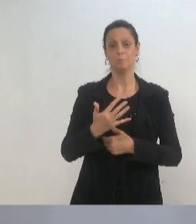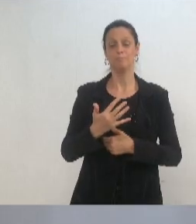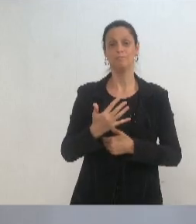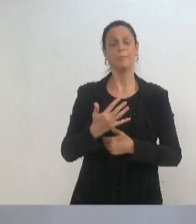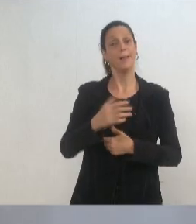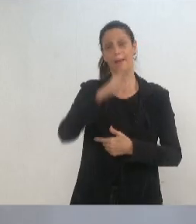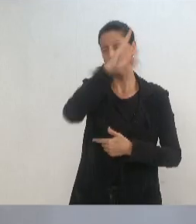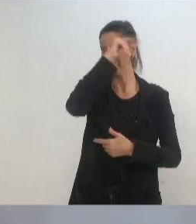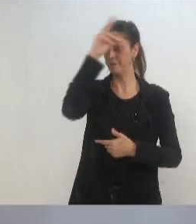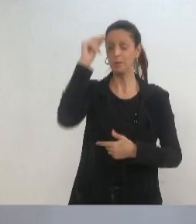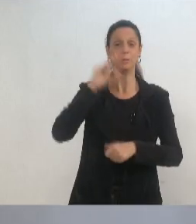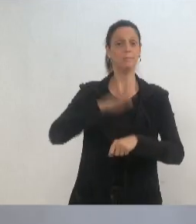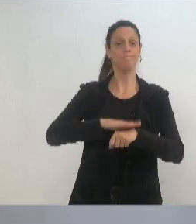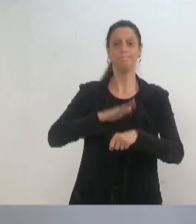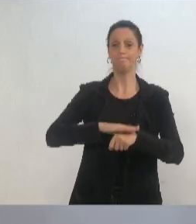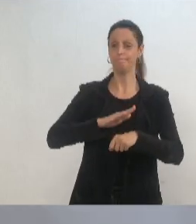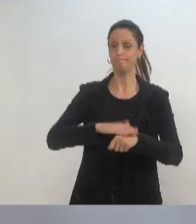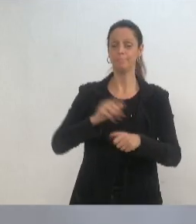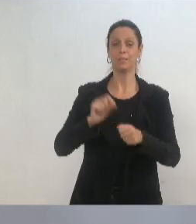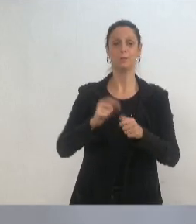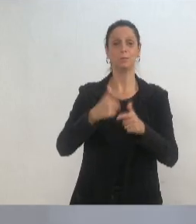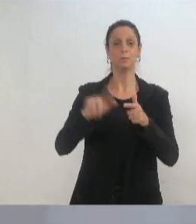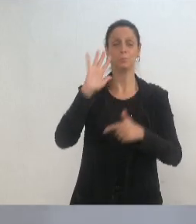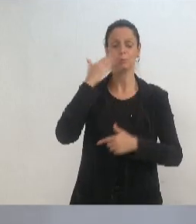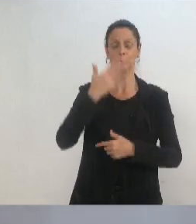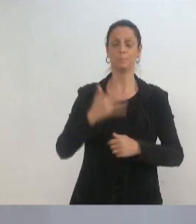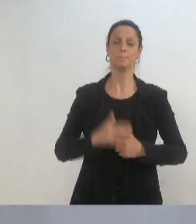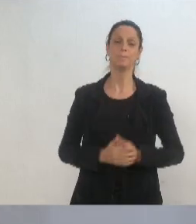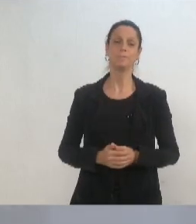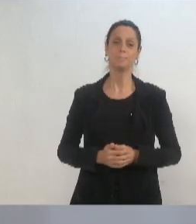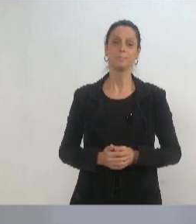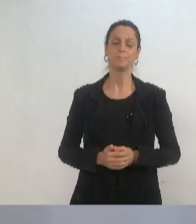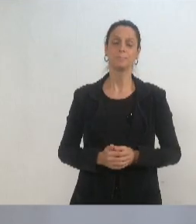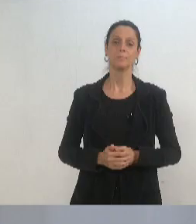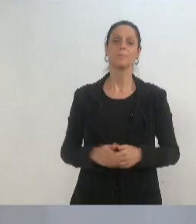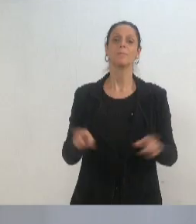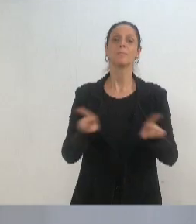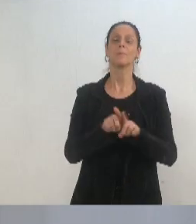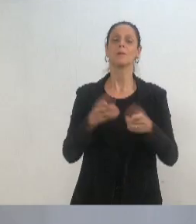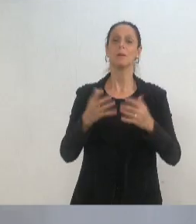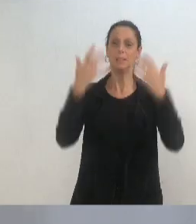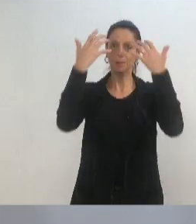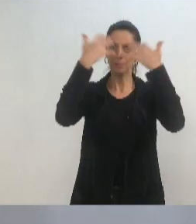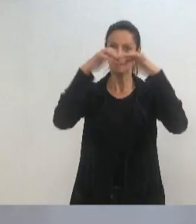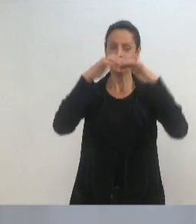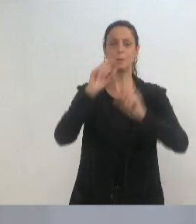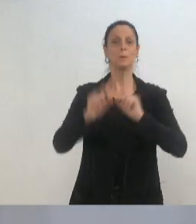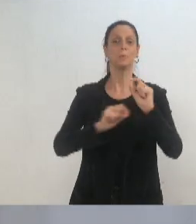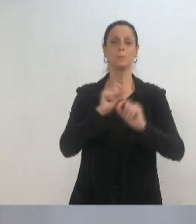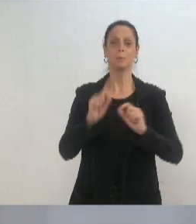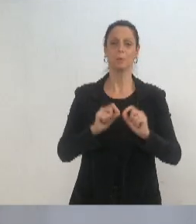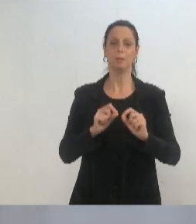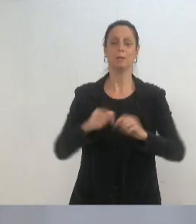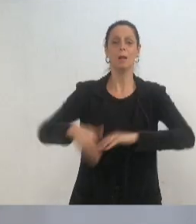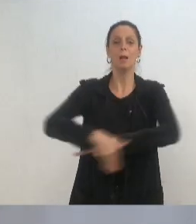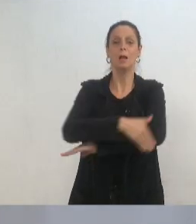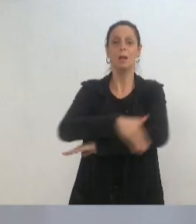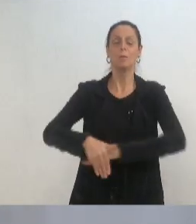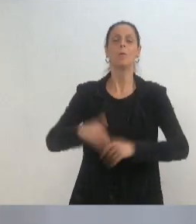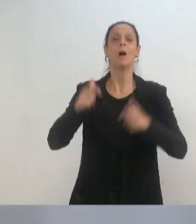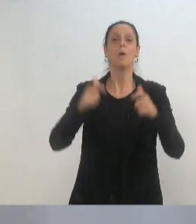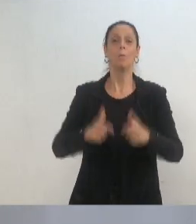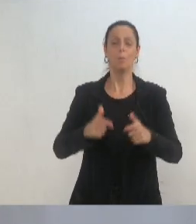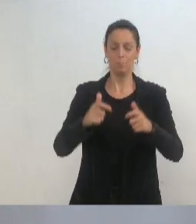da Prefeitura de Blumenau. E antes de entregar a parte ao vereador professor Gilson, eu quero fazer uma reflexão sobre onde se encontra a rua Ribeirão Shelters. A